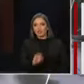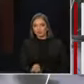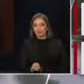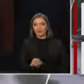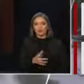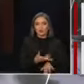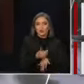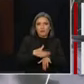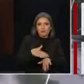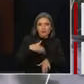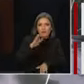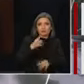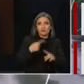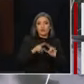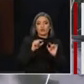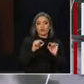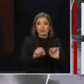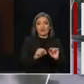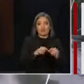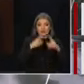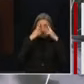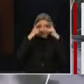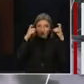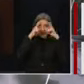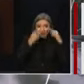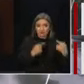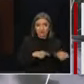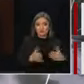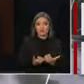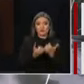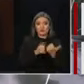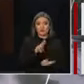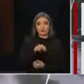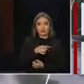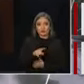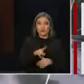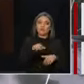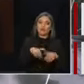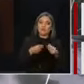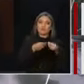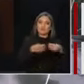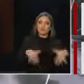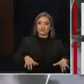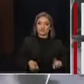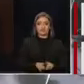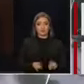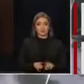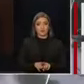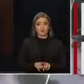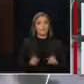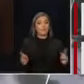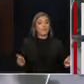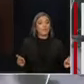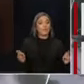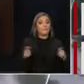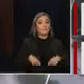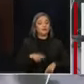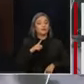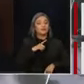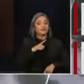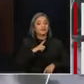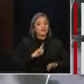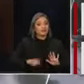contra o patrimônio da União e com prejuízo considerável para a vítima. A hipótese descrita